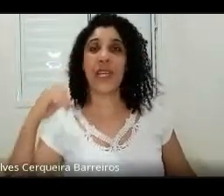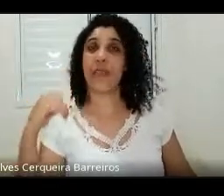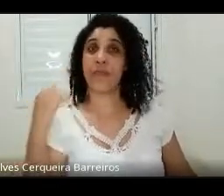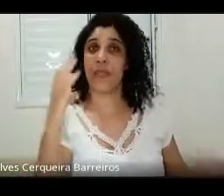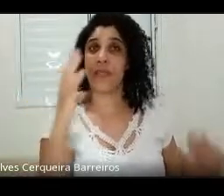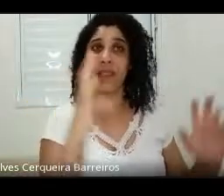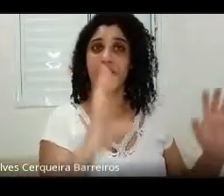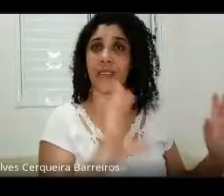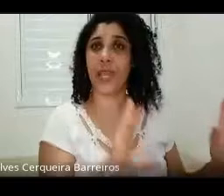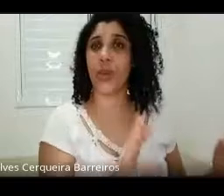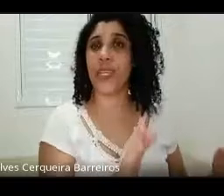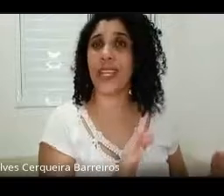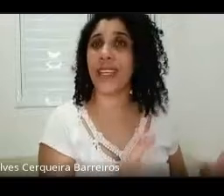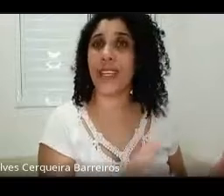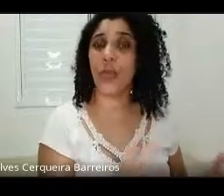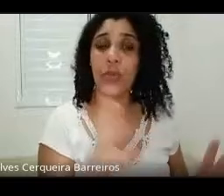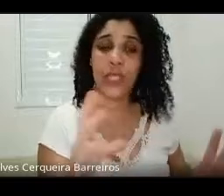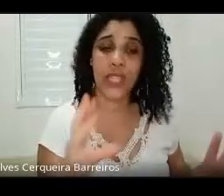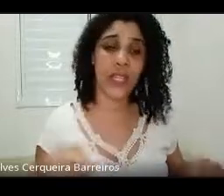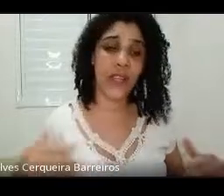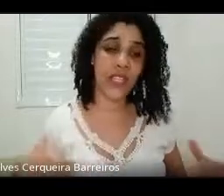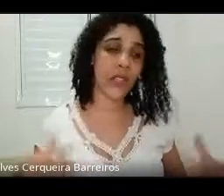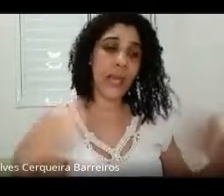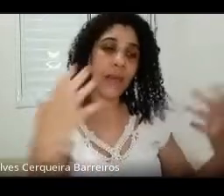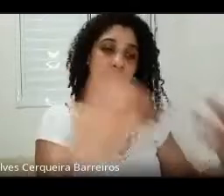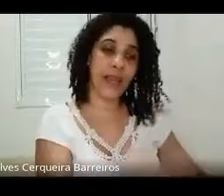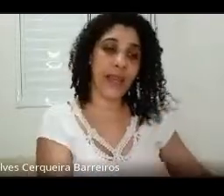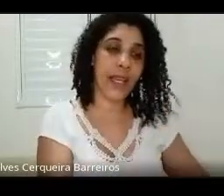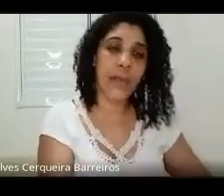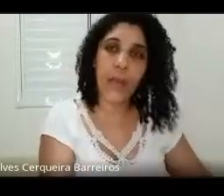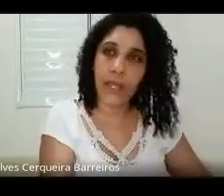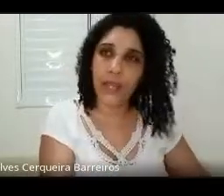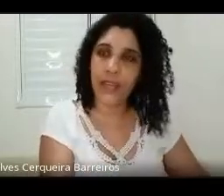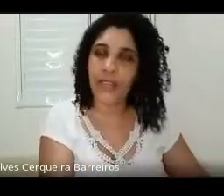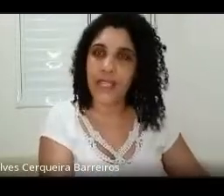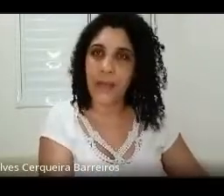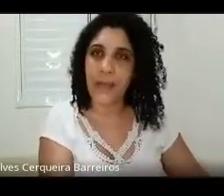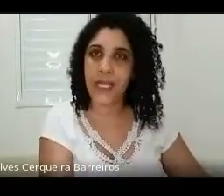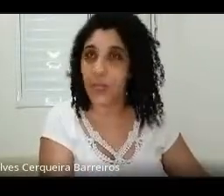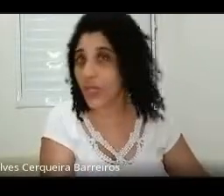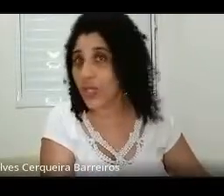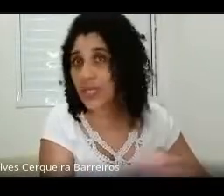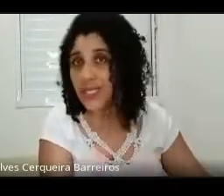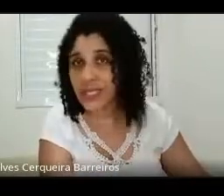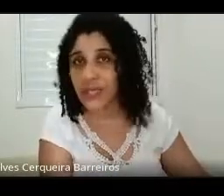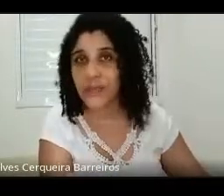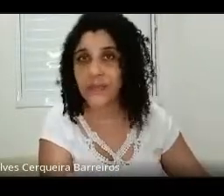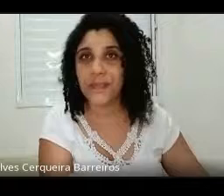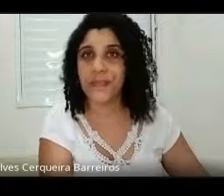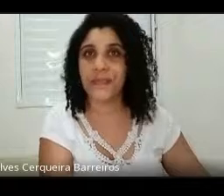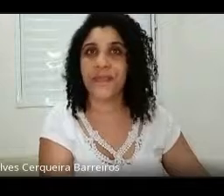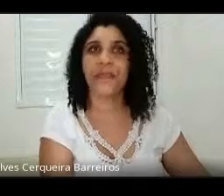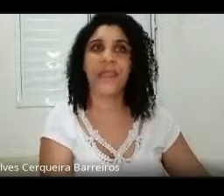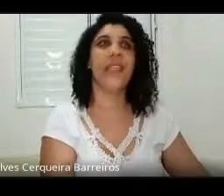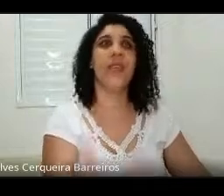justamente porque tem coisas ali que o intérprete ele vai estudar para aquele momento que ele vai fazer a interpretação. Tem outras que não.